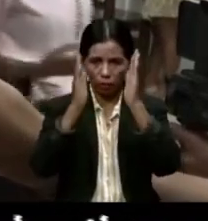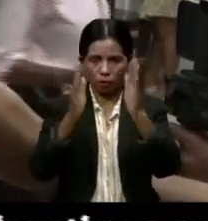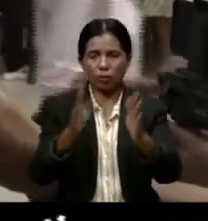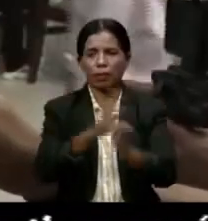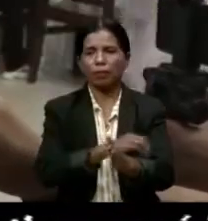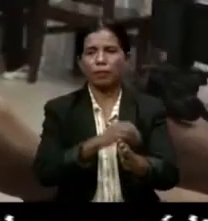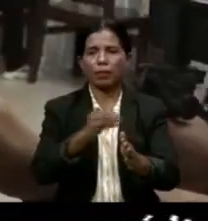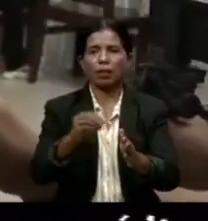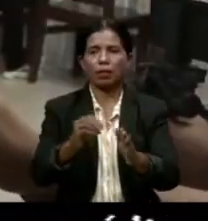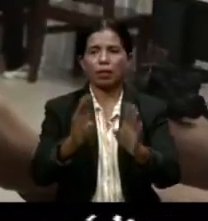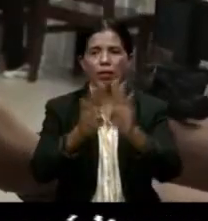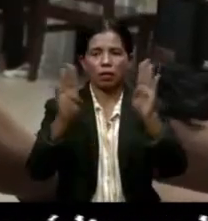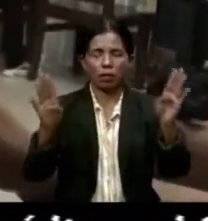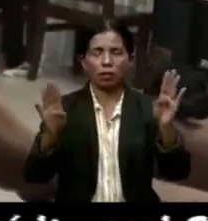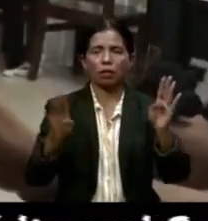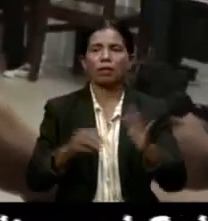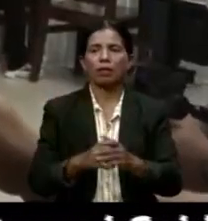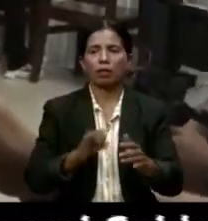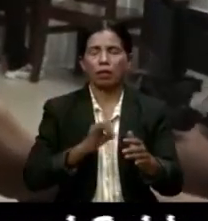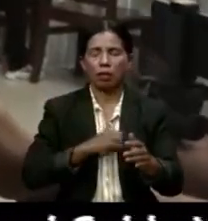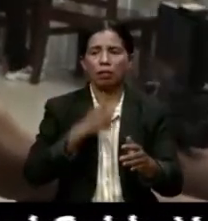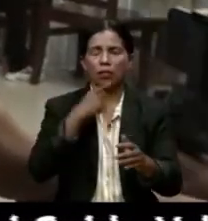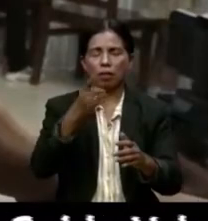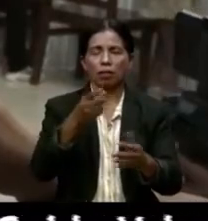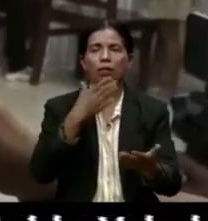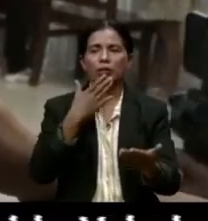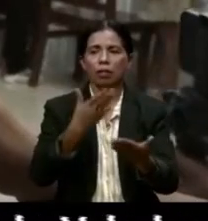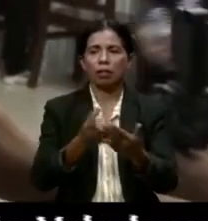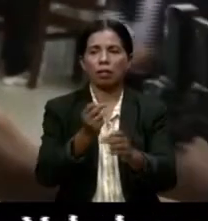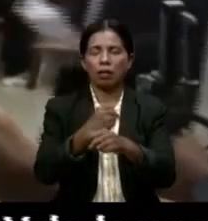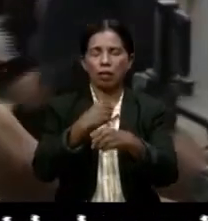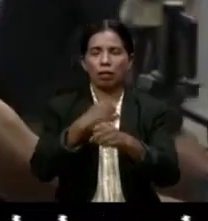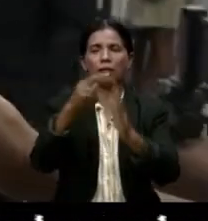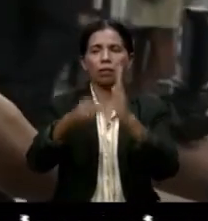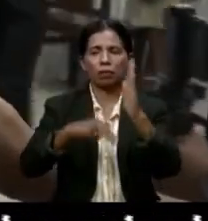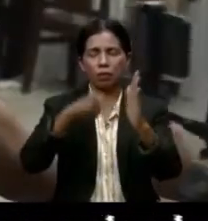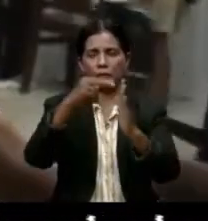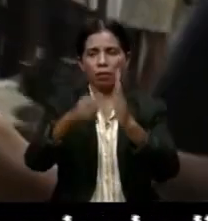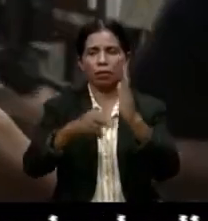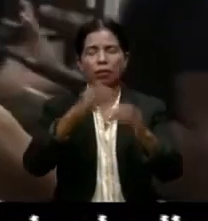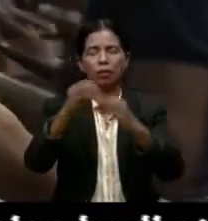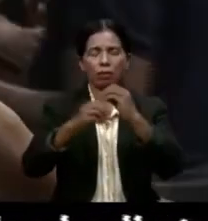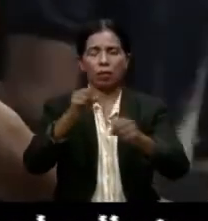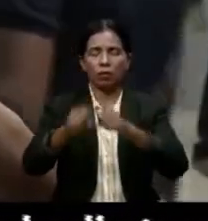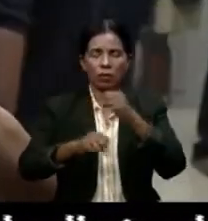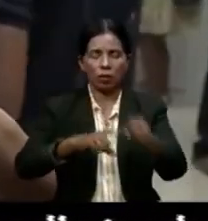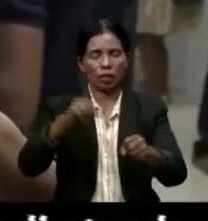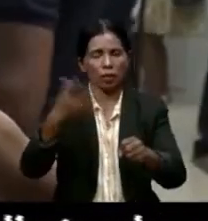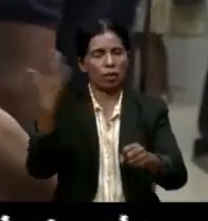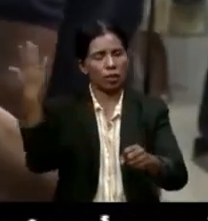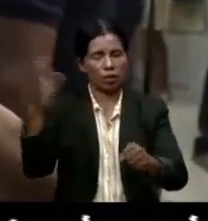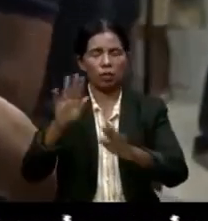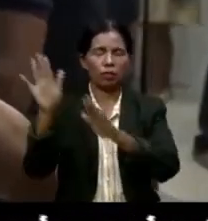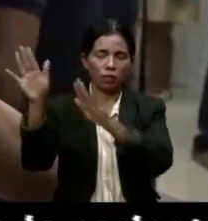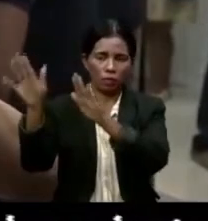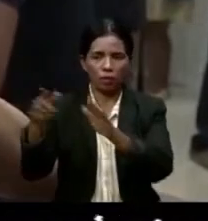esifita por lo que acompanha né ao prefere dia clio halo notícia kona ba assunto social ser nebe que base tamane